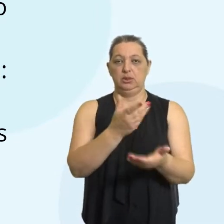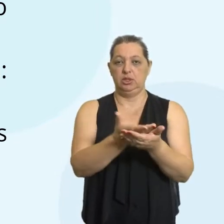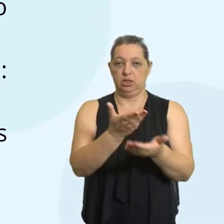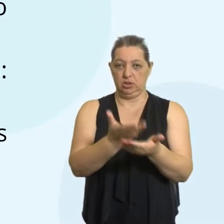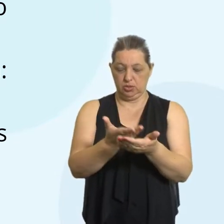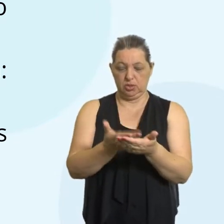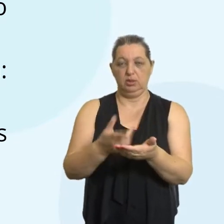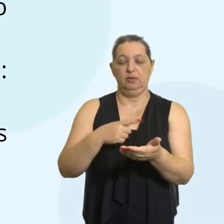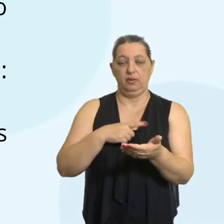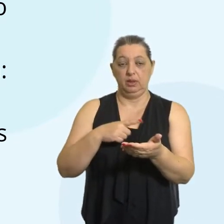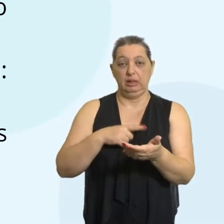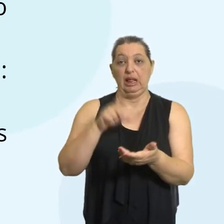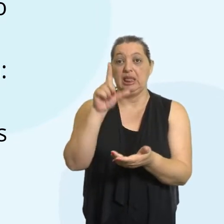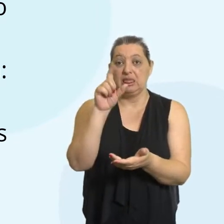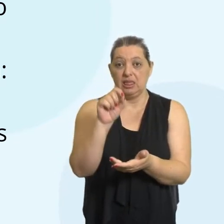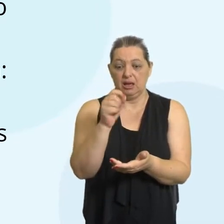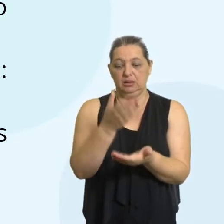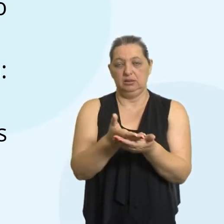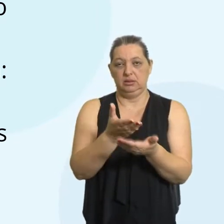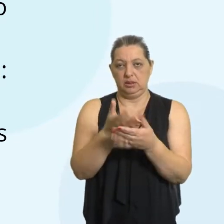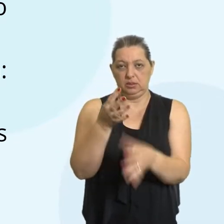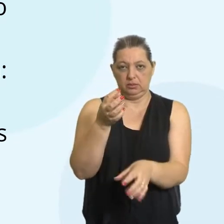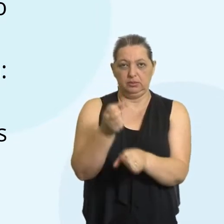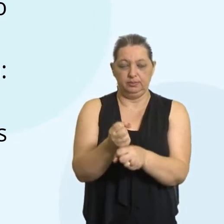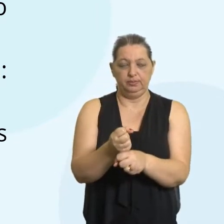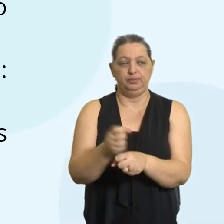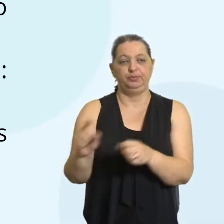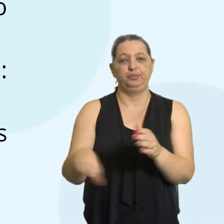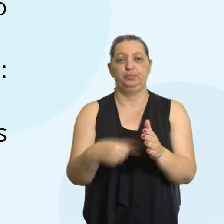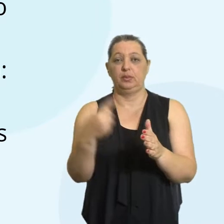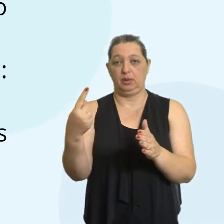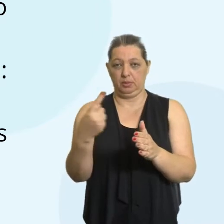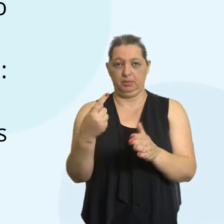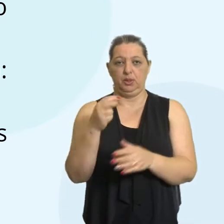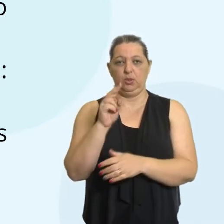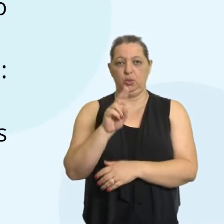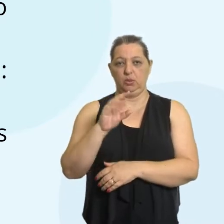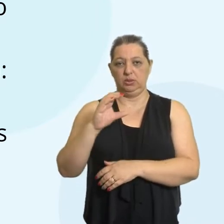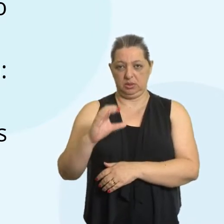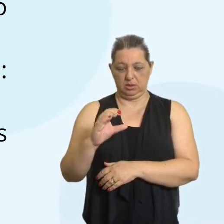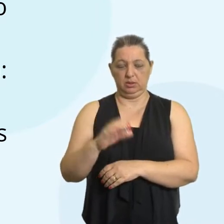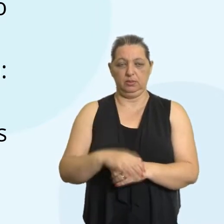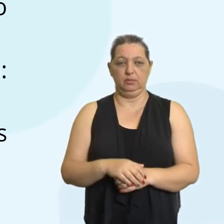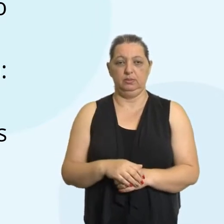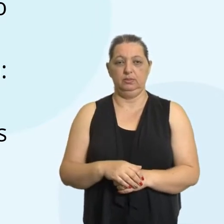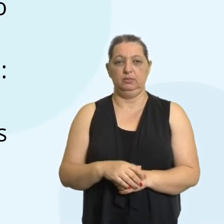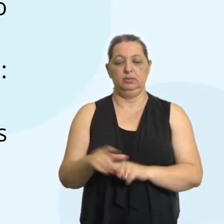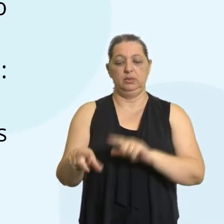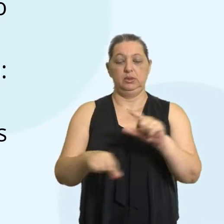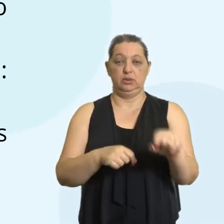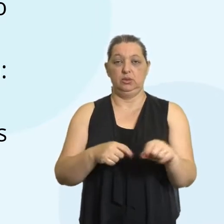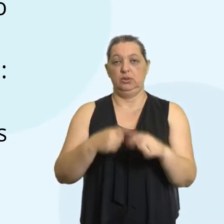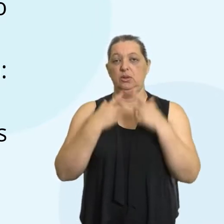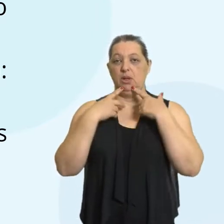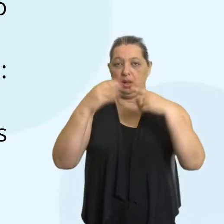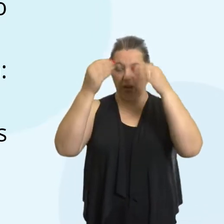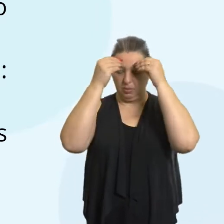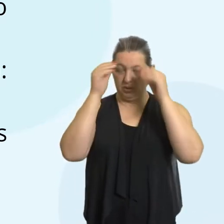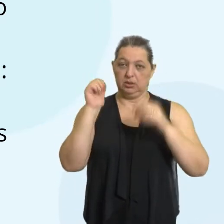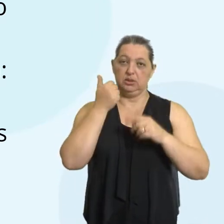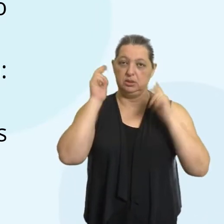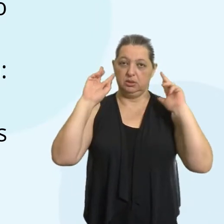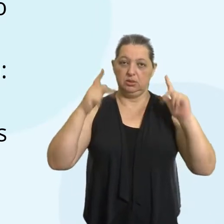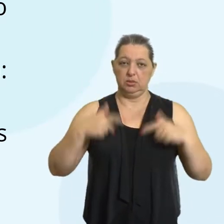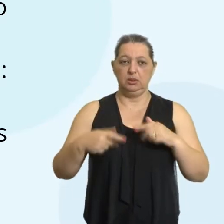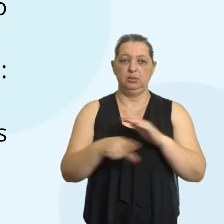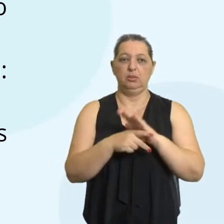ligadas às unidades curriculares do novo ensino médio a primeira unidade curricular para quem optou por linguagem e ciências humanas vai